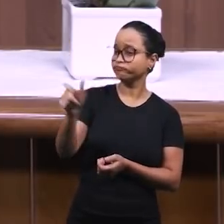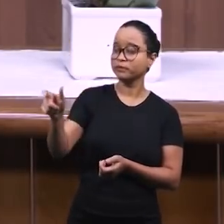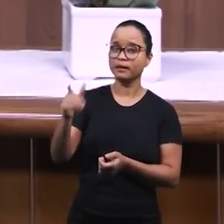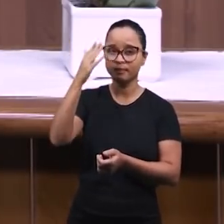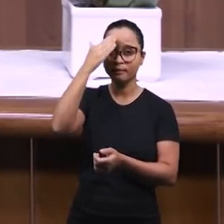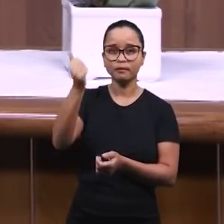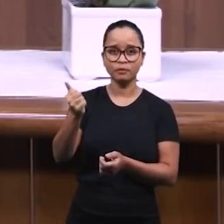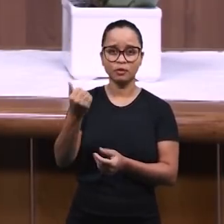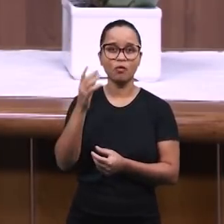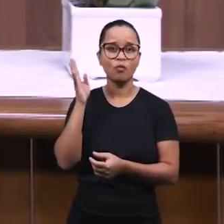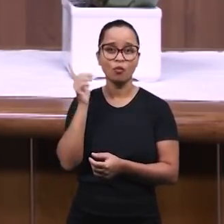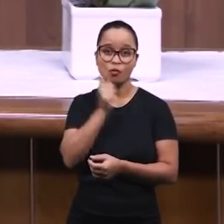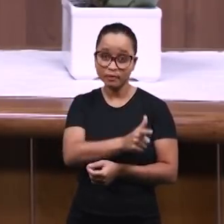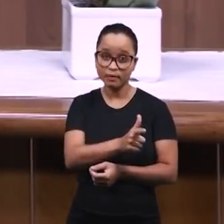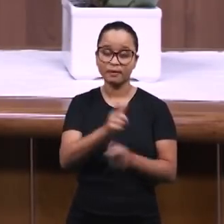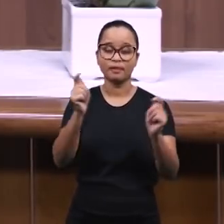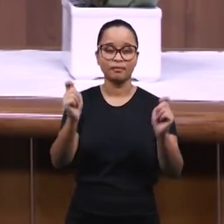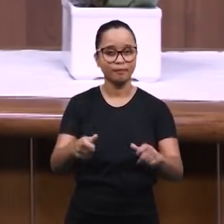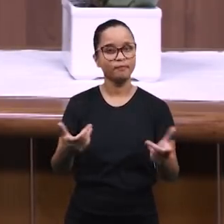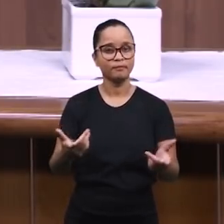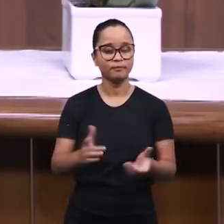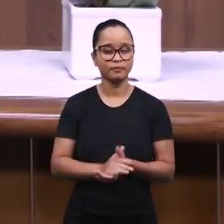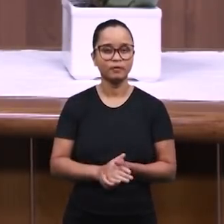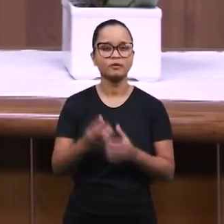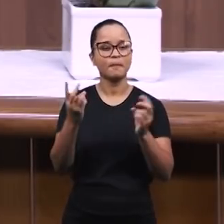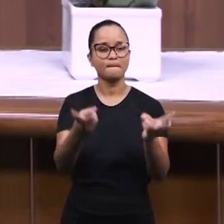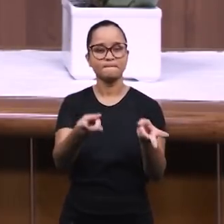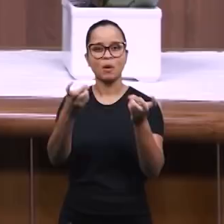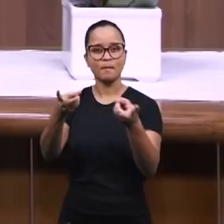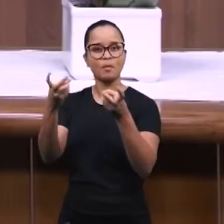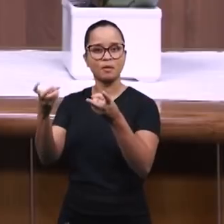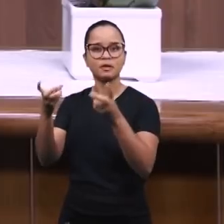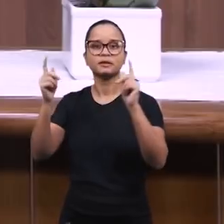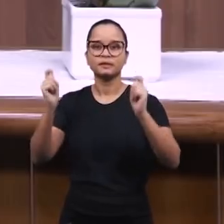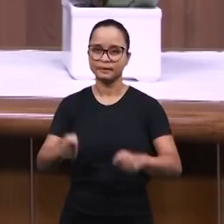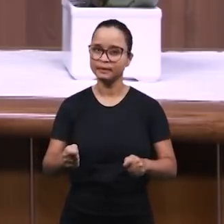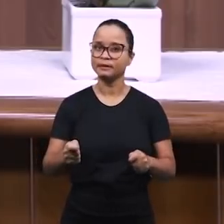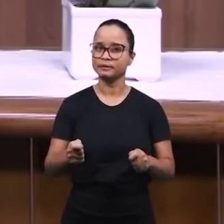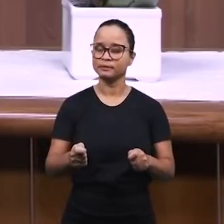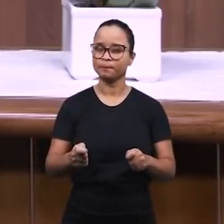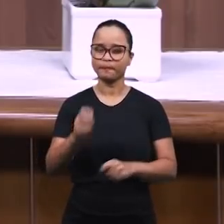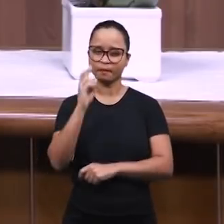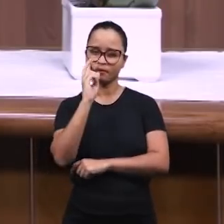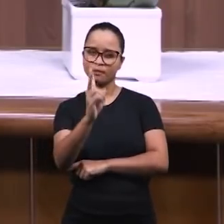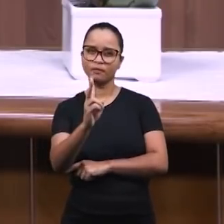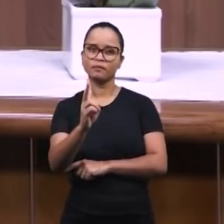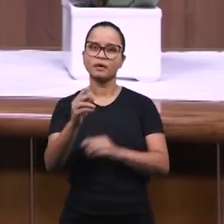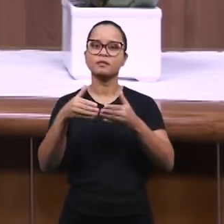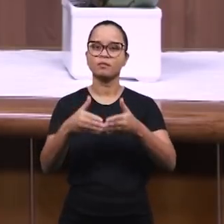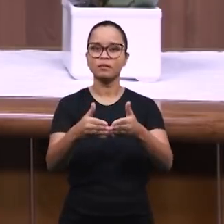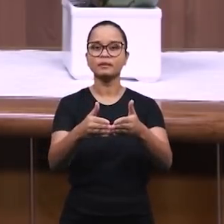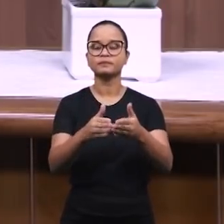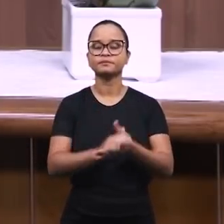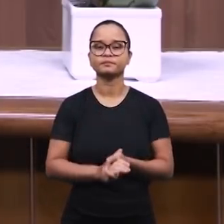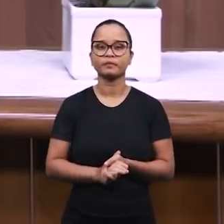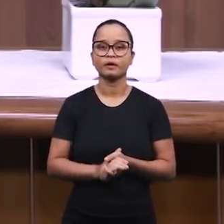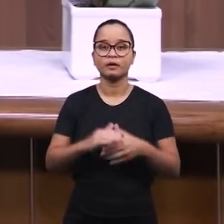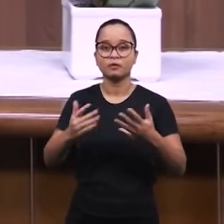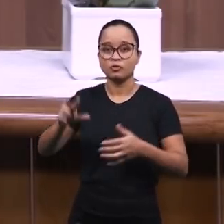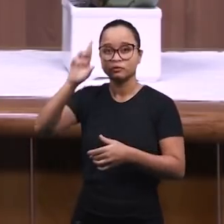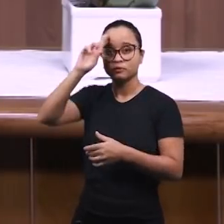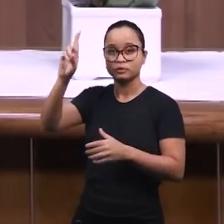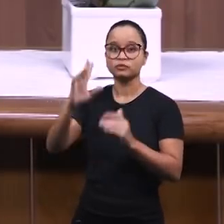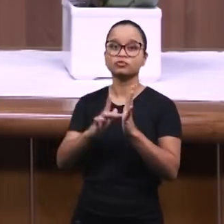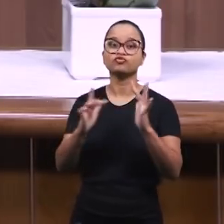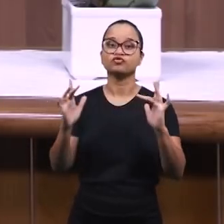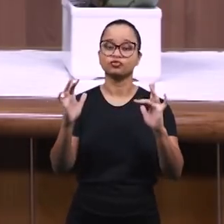fulano, é de Beltrano, enfim. Isso é uma coisa que você pode perceber ao identificar aquele barco. O